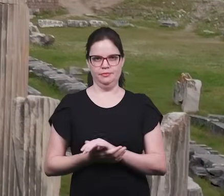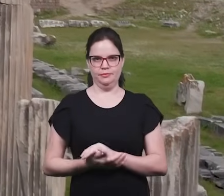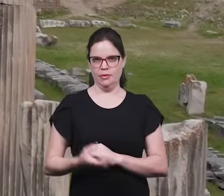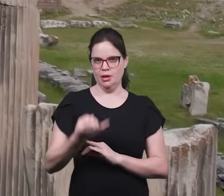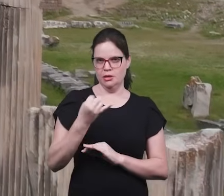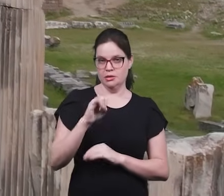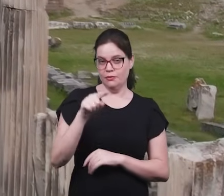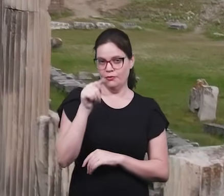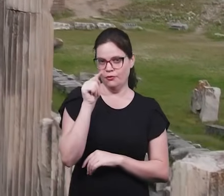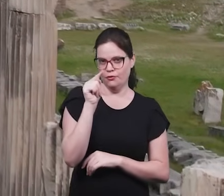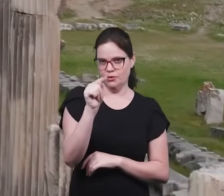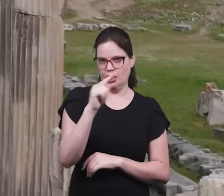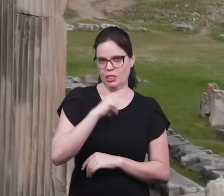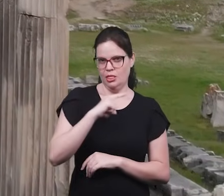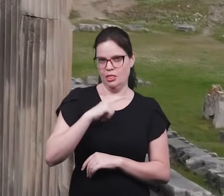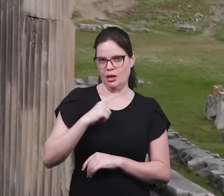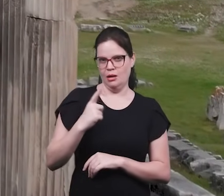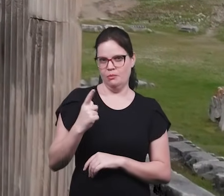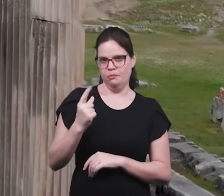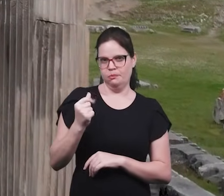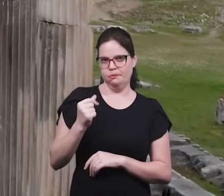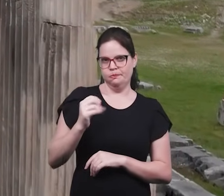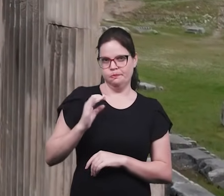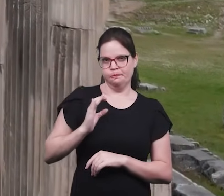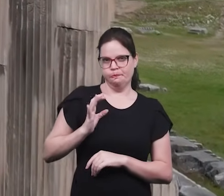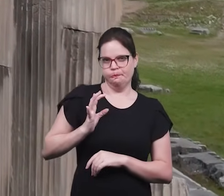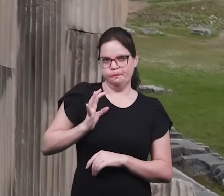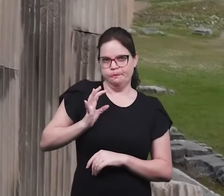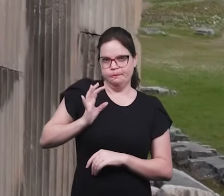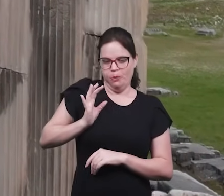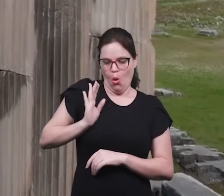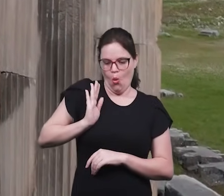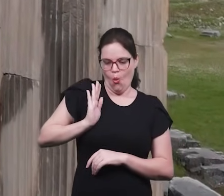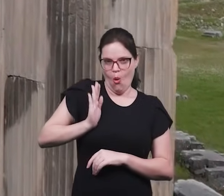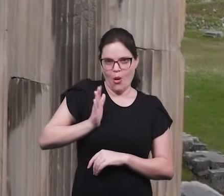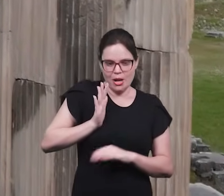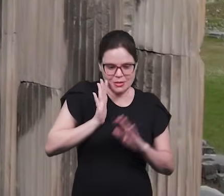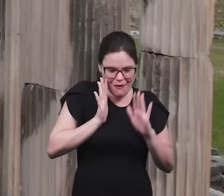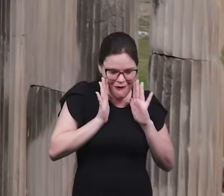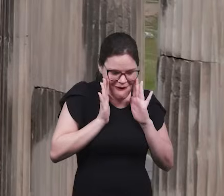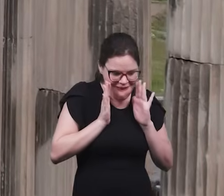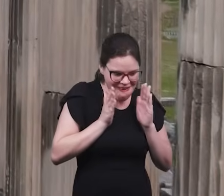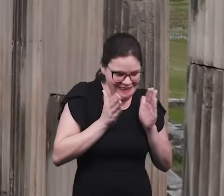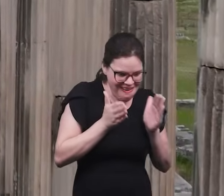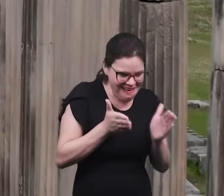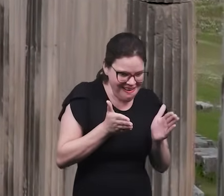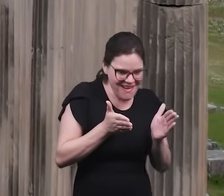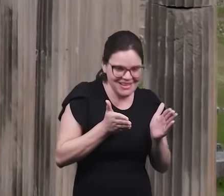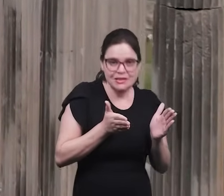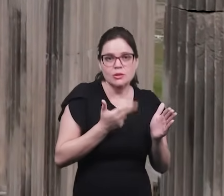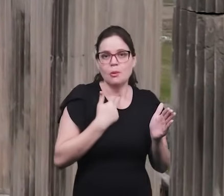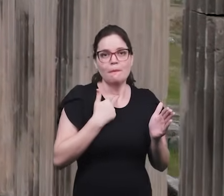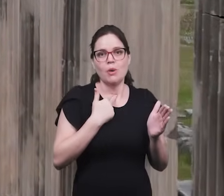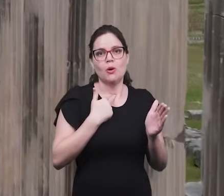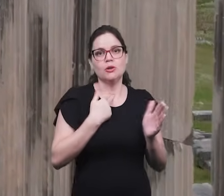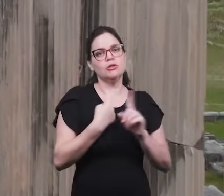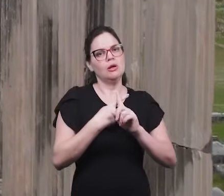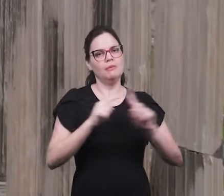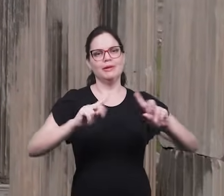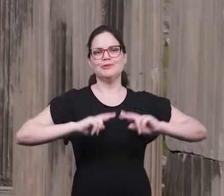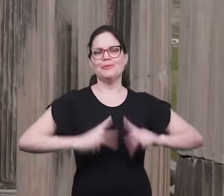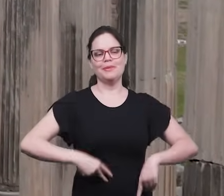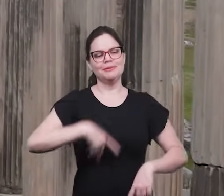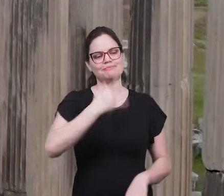Se as vossas riquezas aumentam, não ponhas nela o coração. Mas o homem se distancia de Deus por